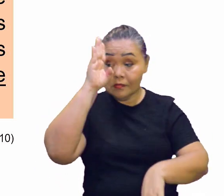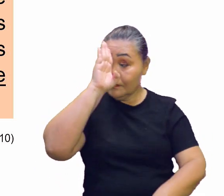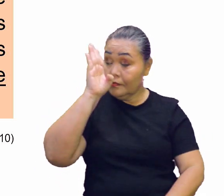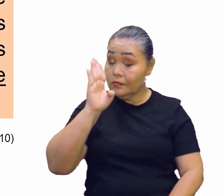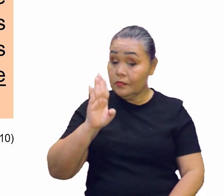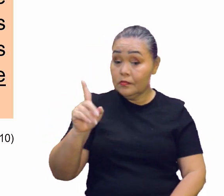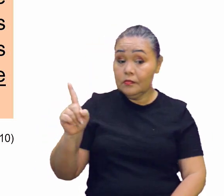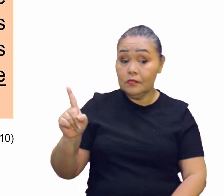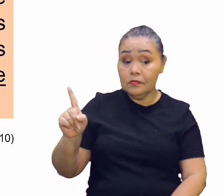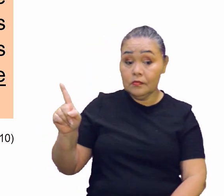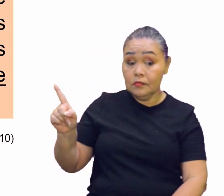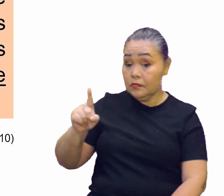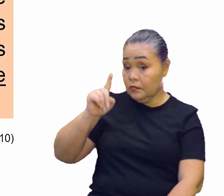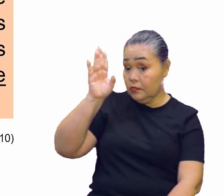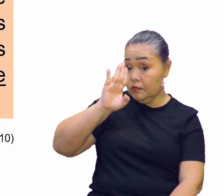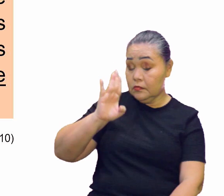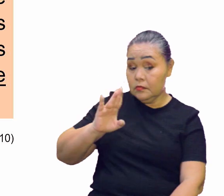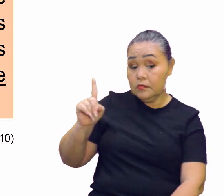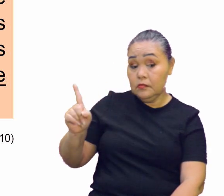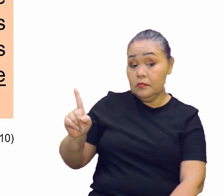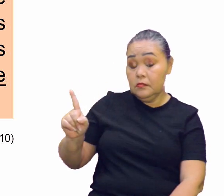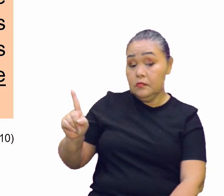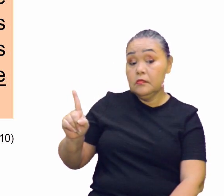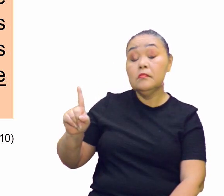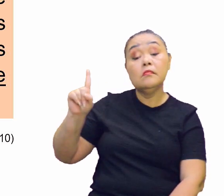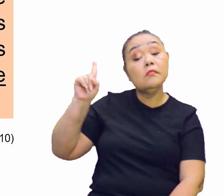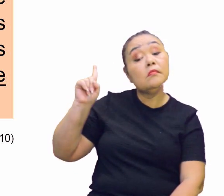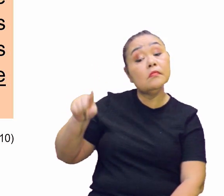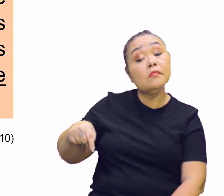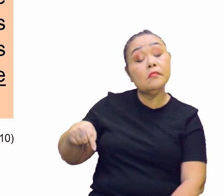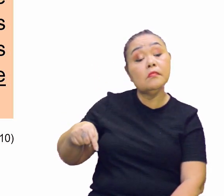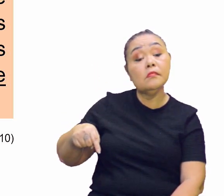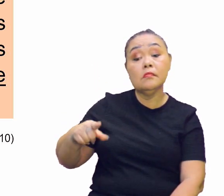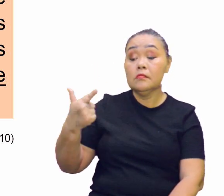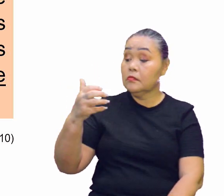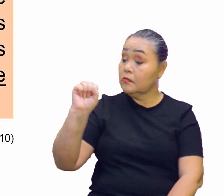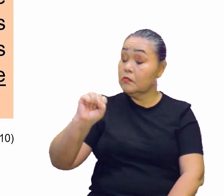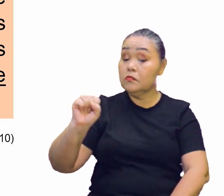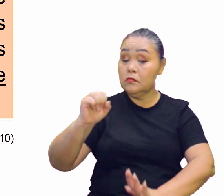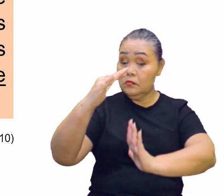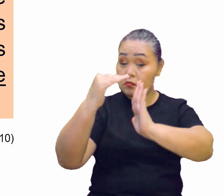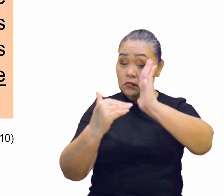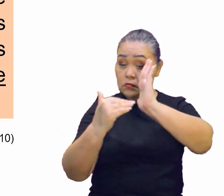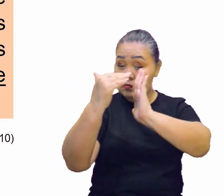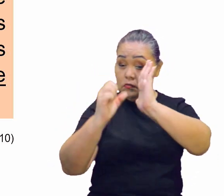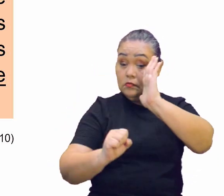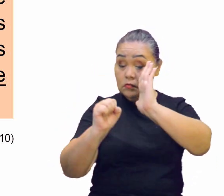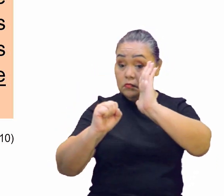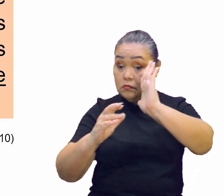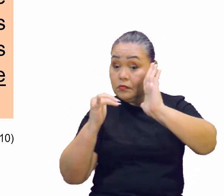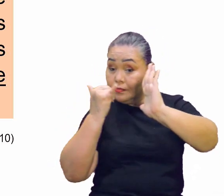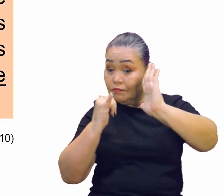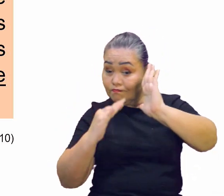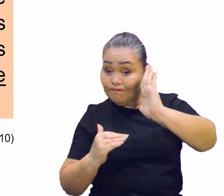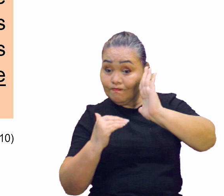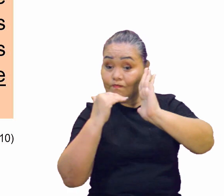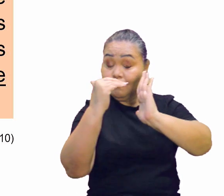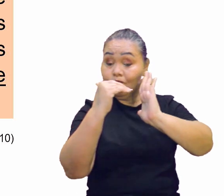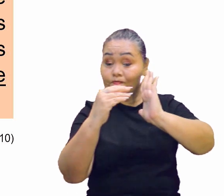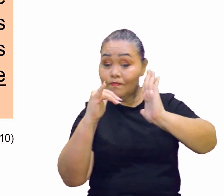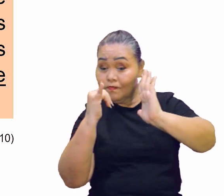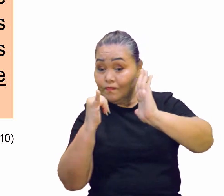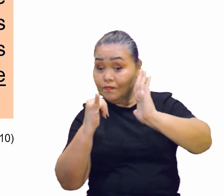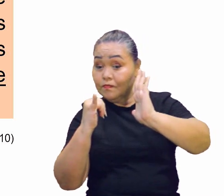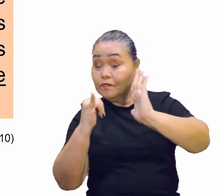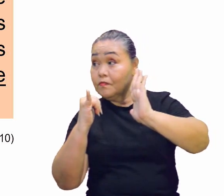colocar aqui embaixo, ó, o Brasil, ele é o 8º, superou a Itália. Superou a